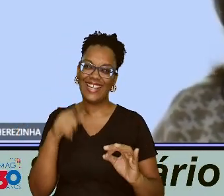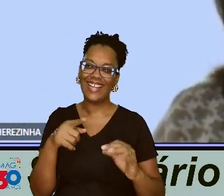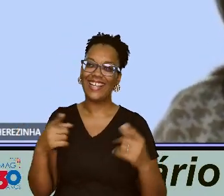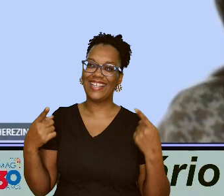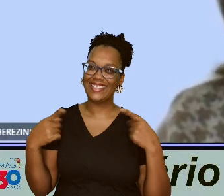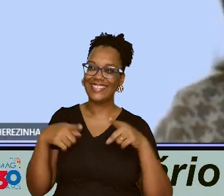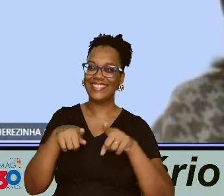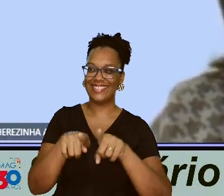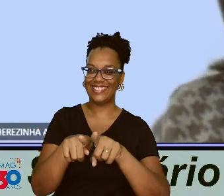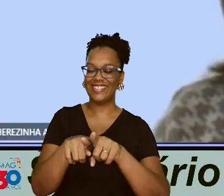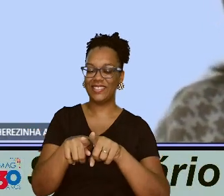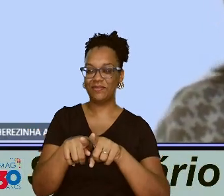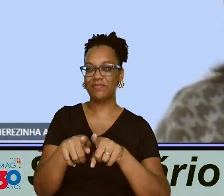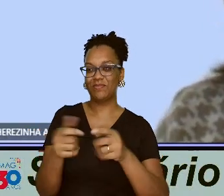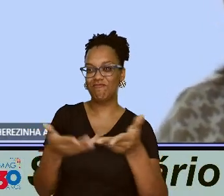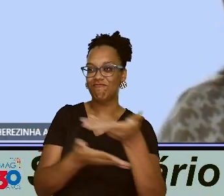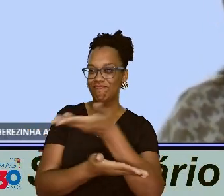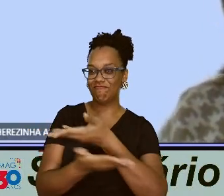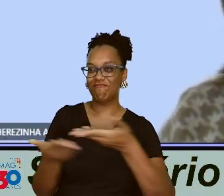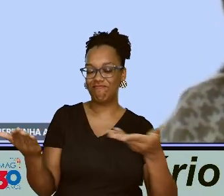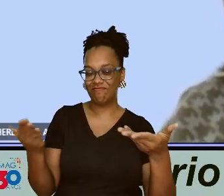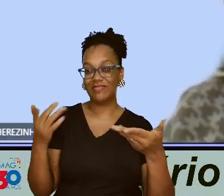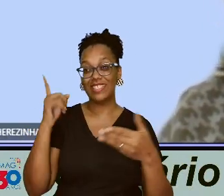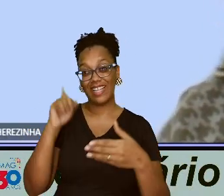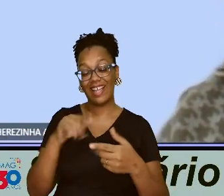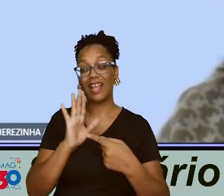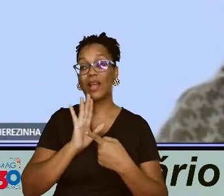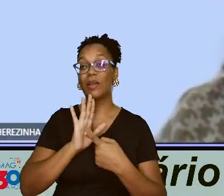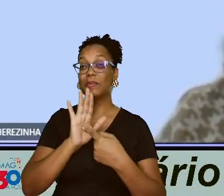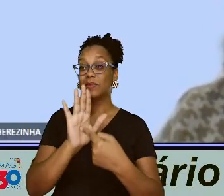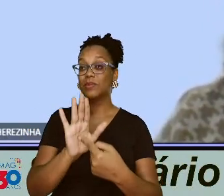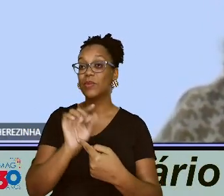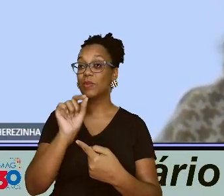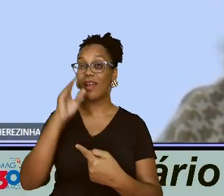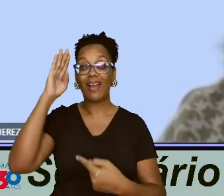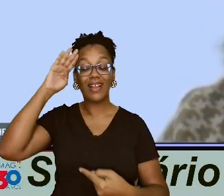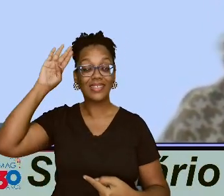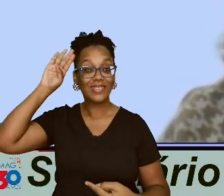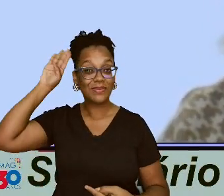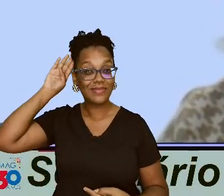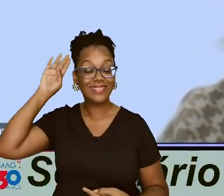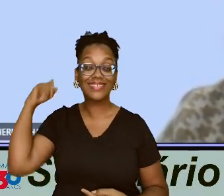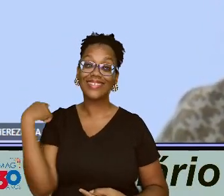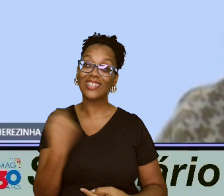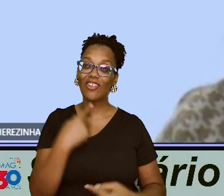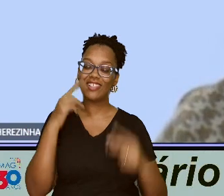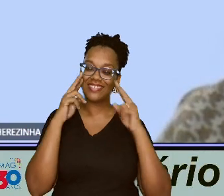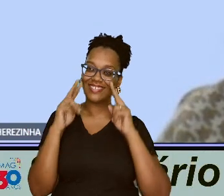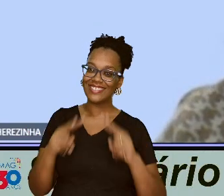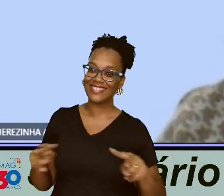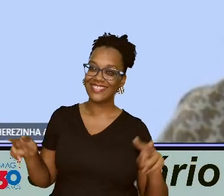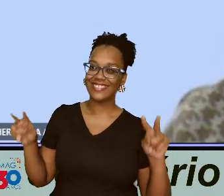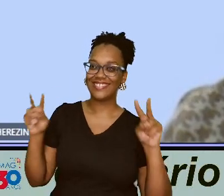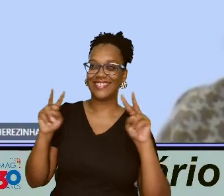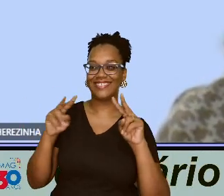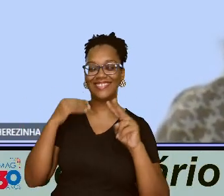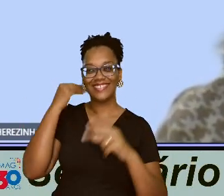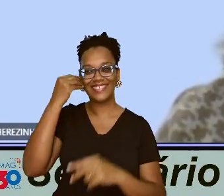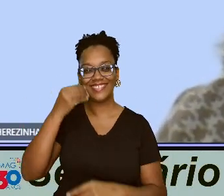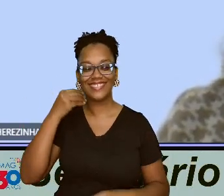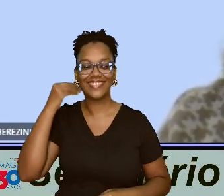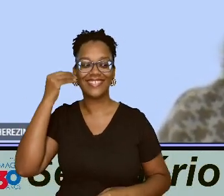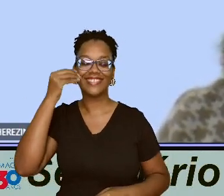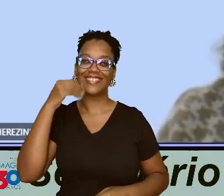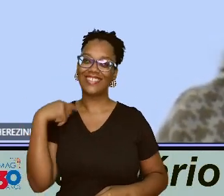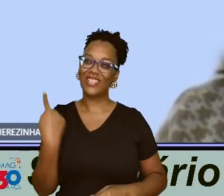Que foi também, apresentou para a academia a nossa visão, as nossas experiências.